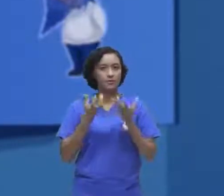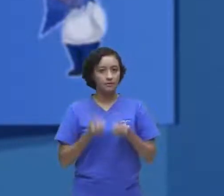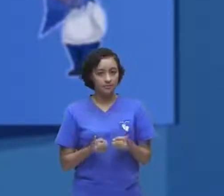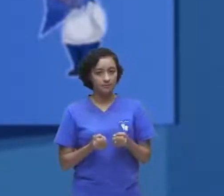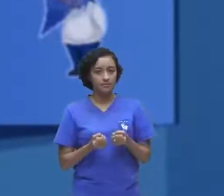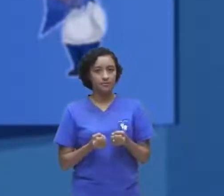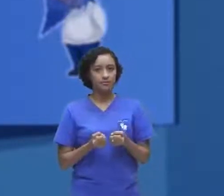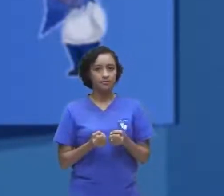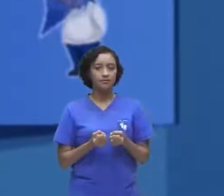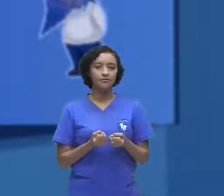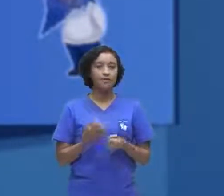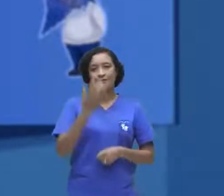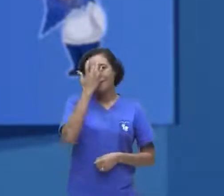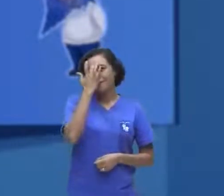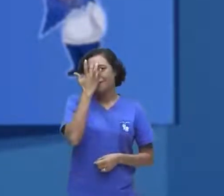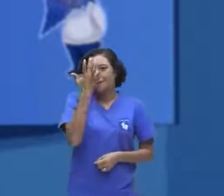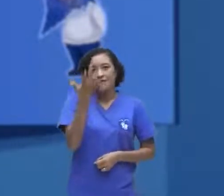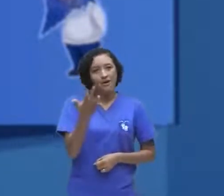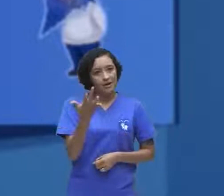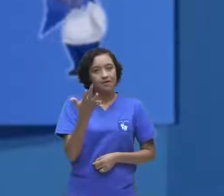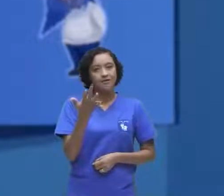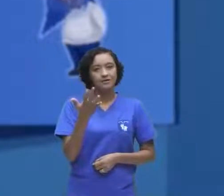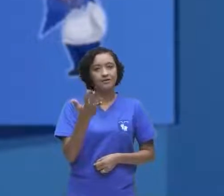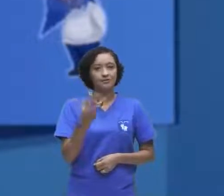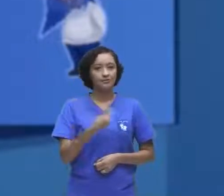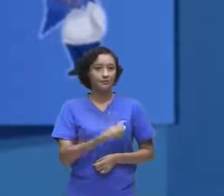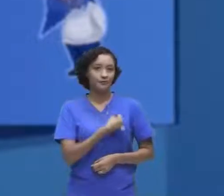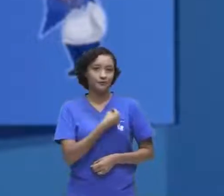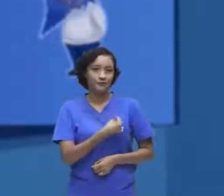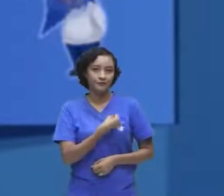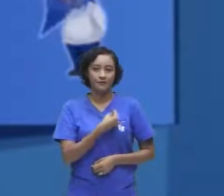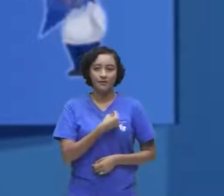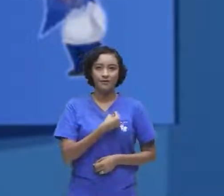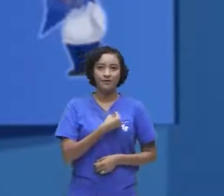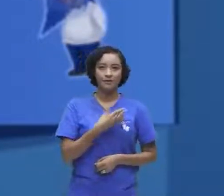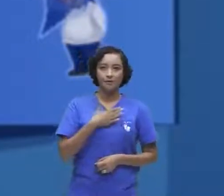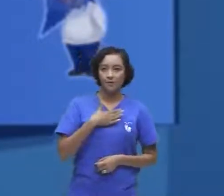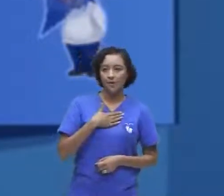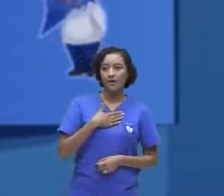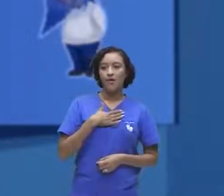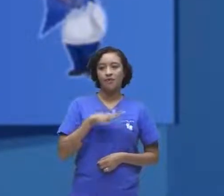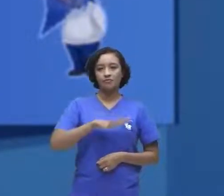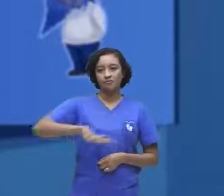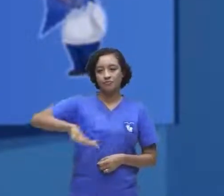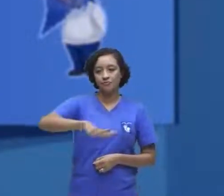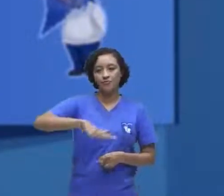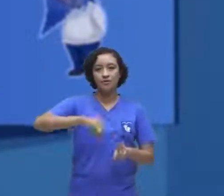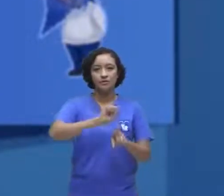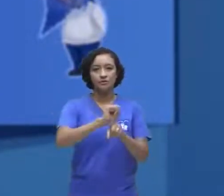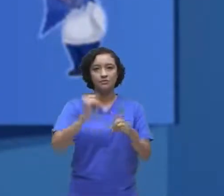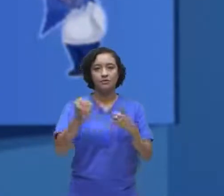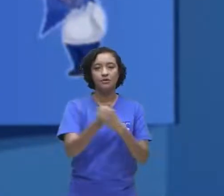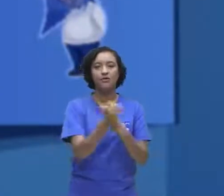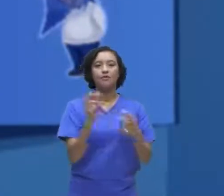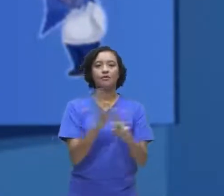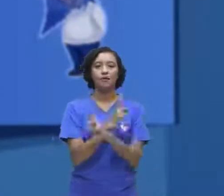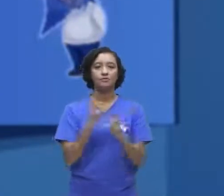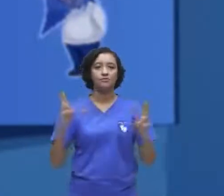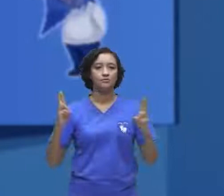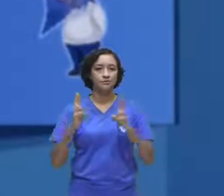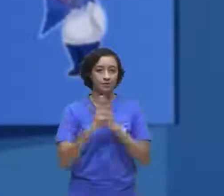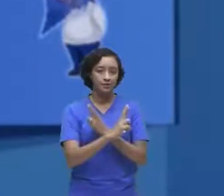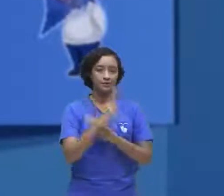então vai ser muito mais fácil eu conviver comigo, com o meu meio social, me relacionar melhor interpessoalmente